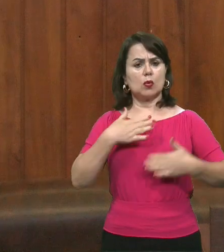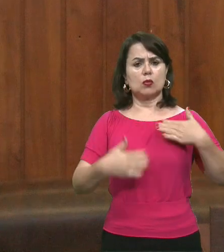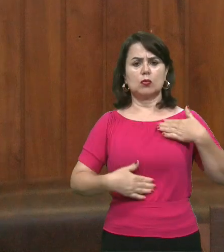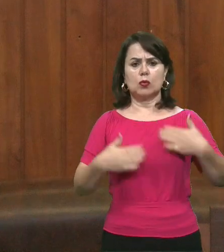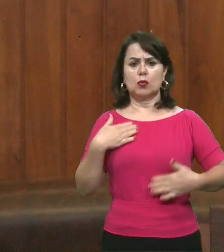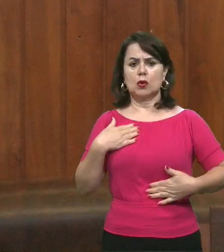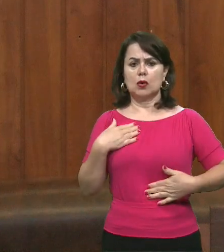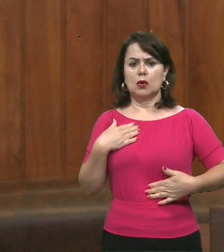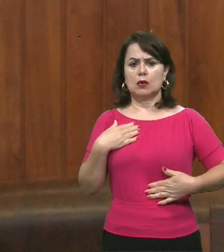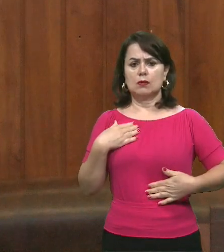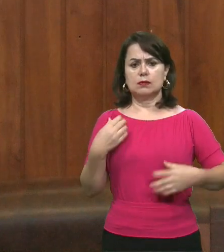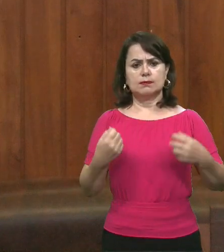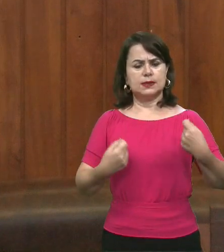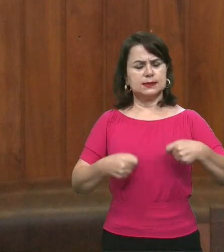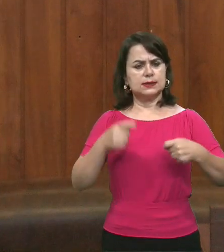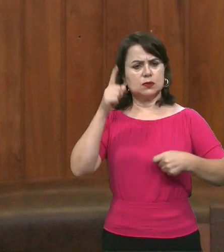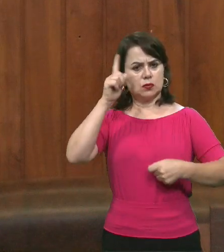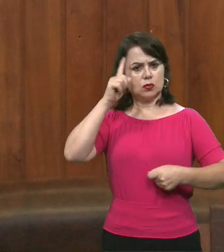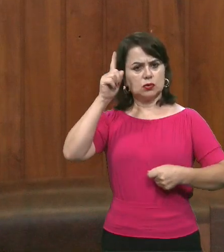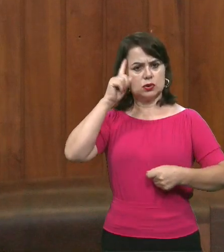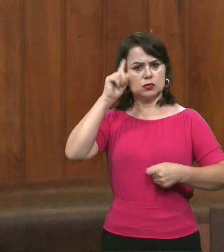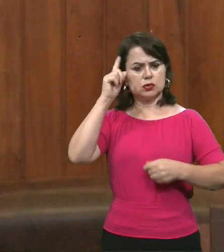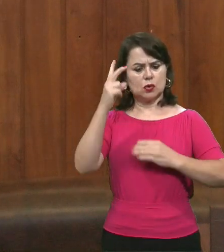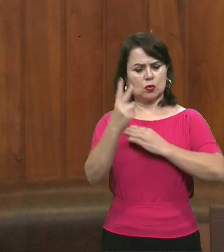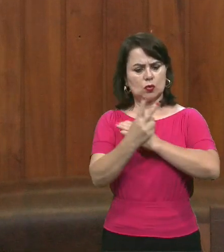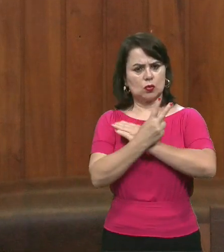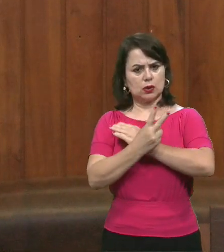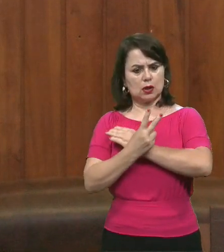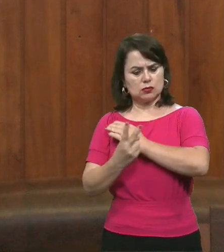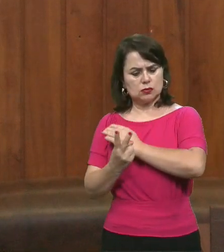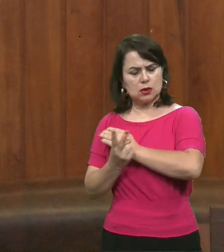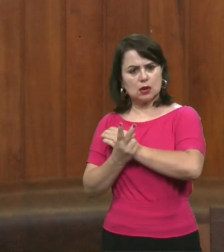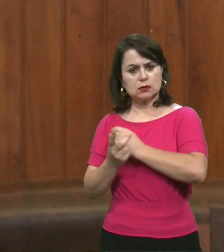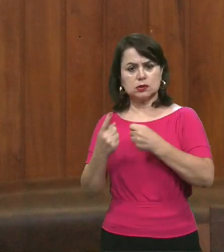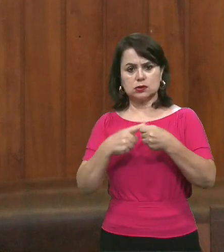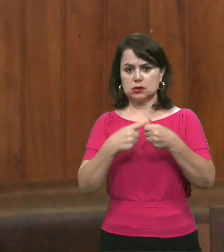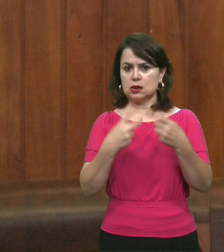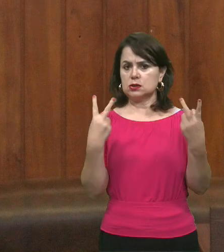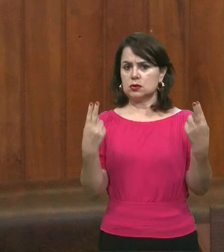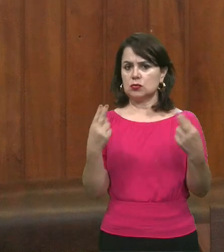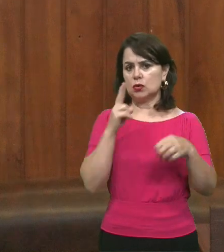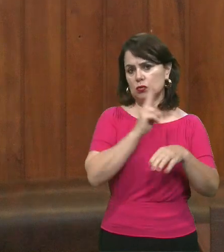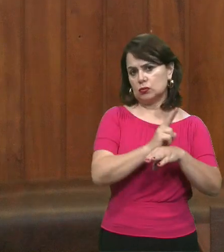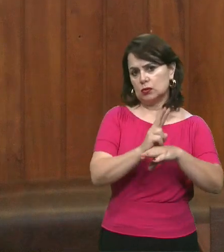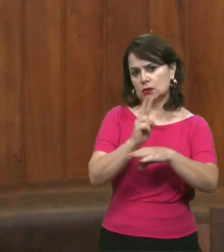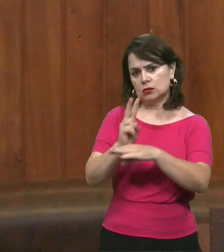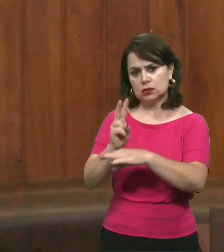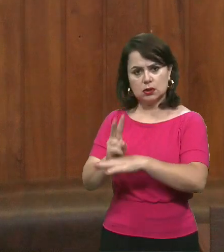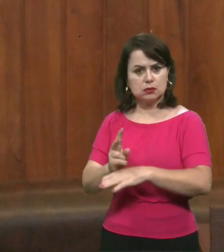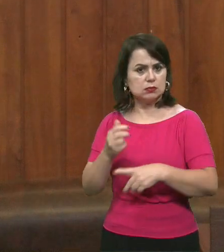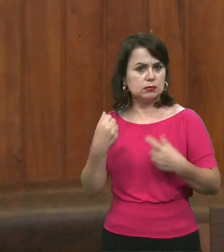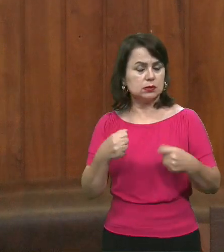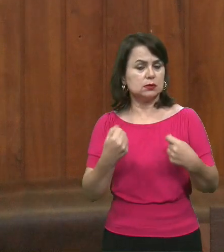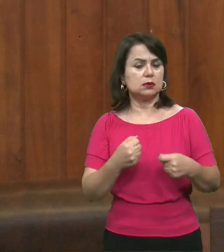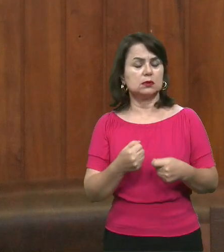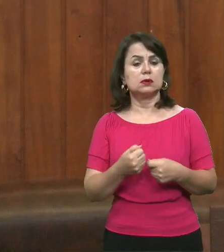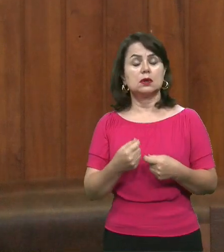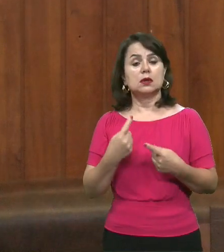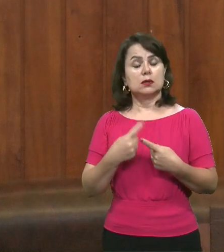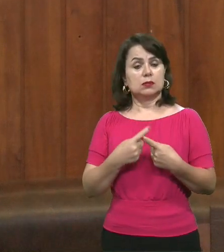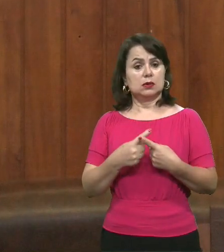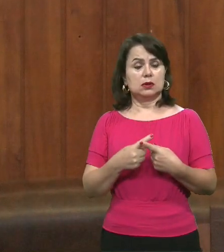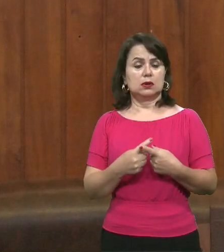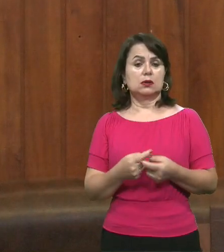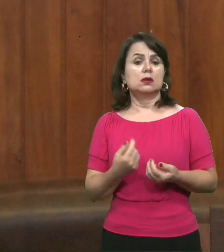diários. O poeta Ivo Ledo tem um pensamento espetacular, Pfeffer, vereador Pfeffer. Uma casa é muito pouco para um